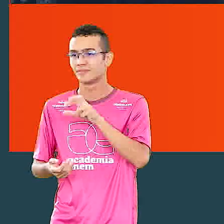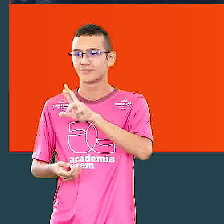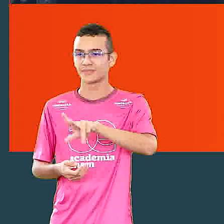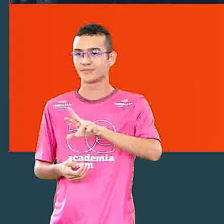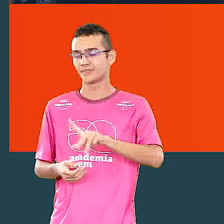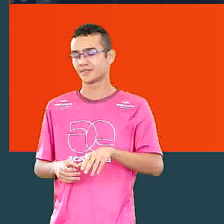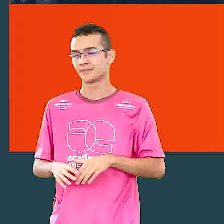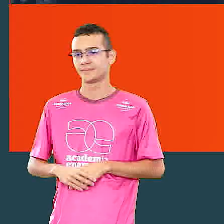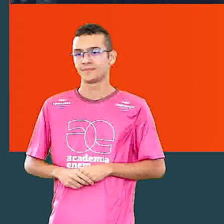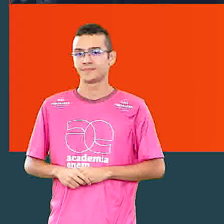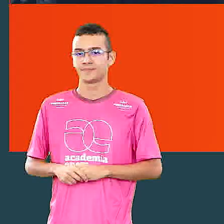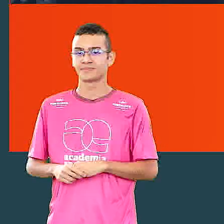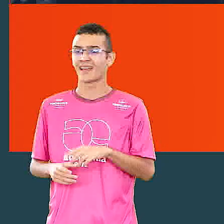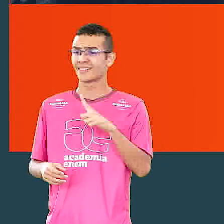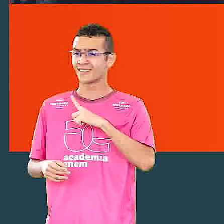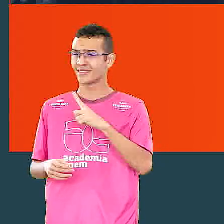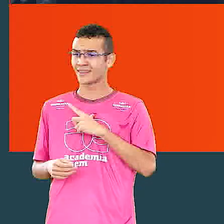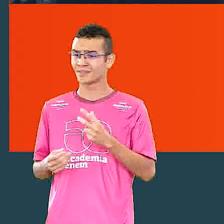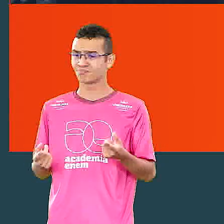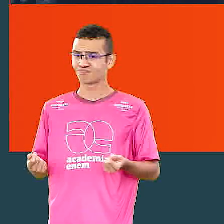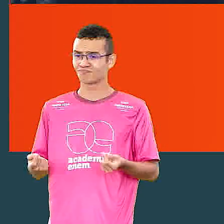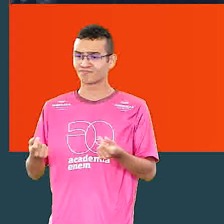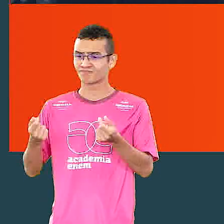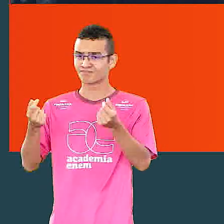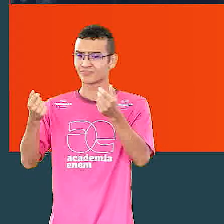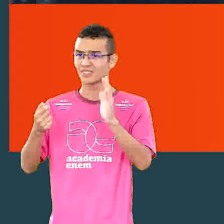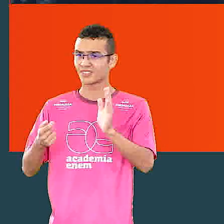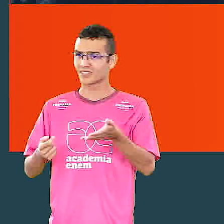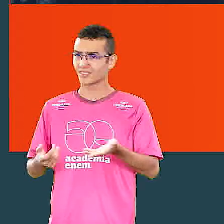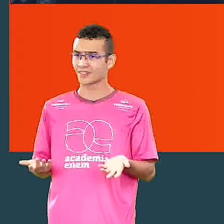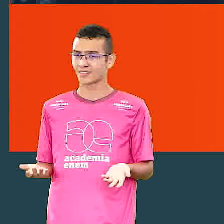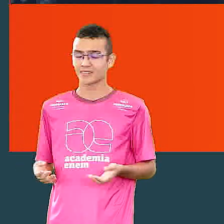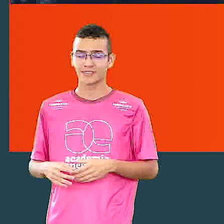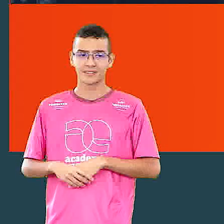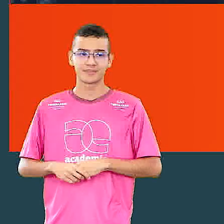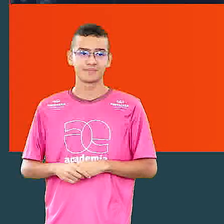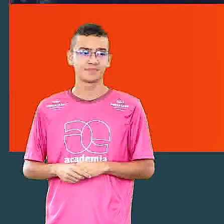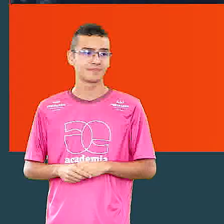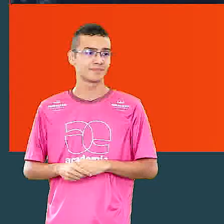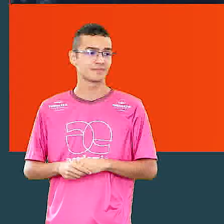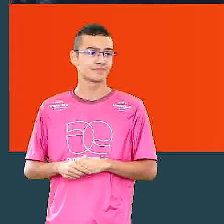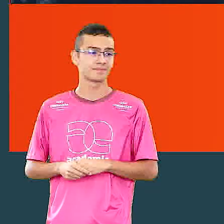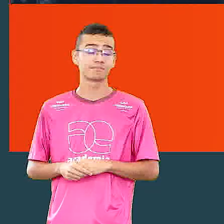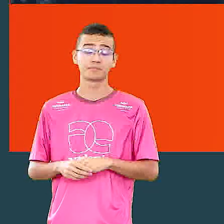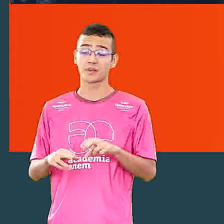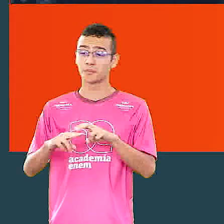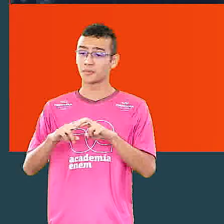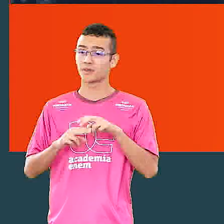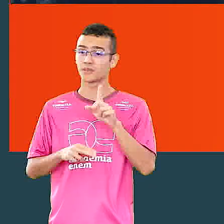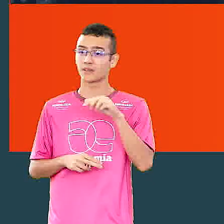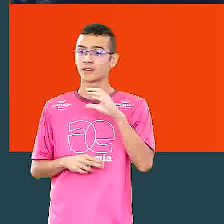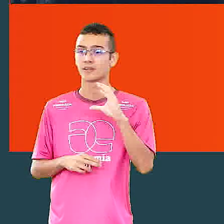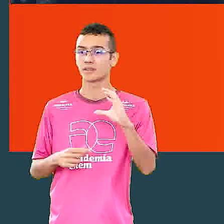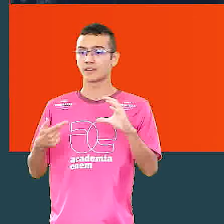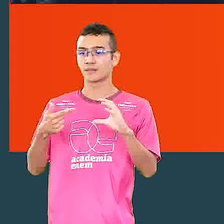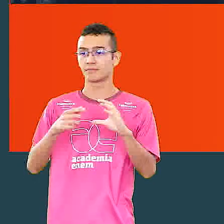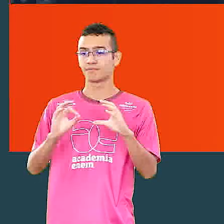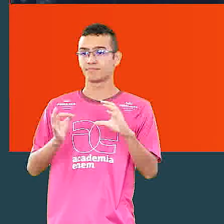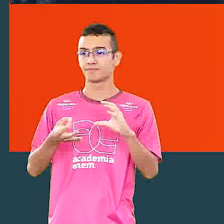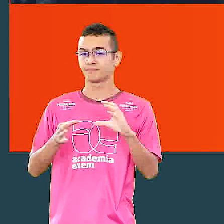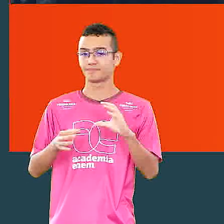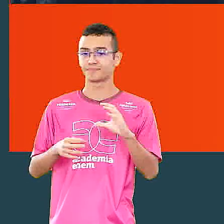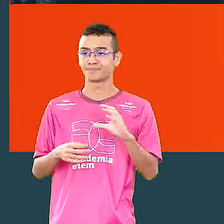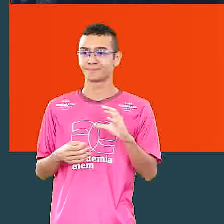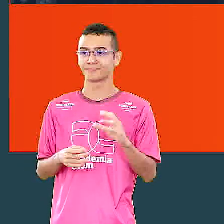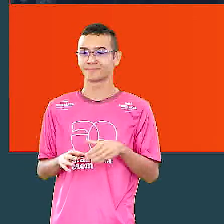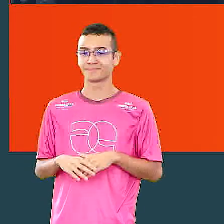caras dão muita grana. Então só pode ser o quê? Item C de Ceará. Vixe, os